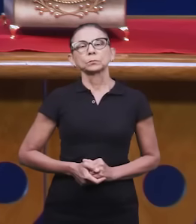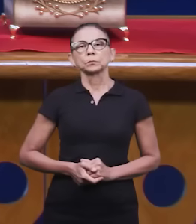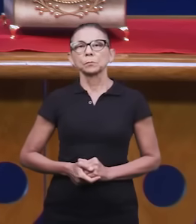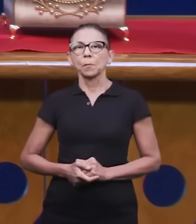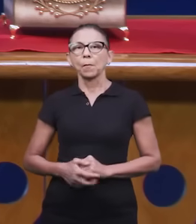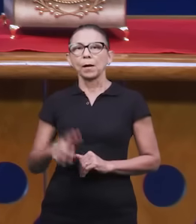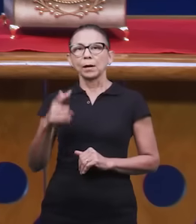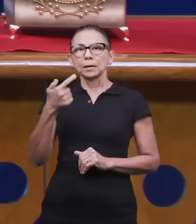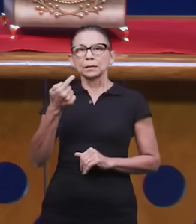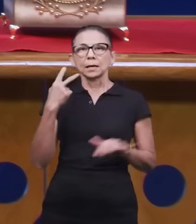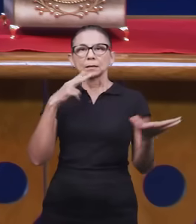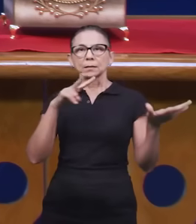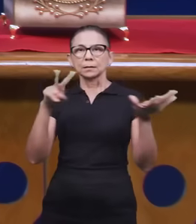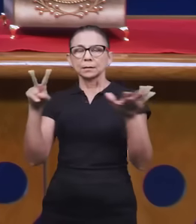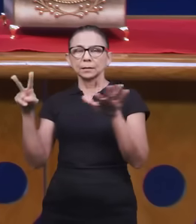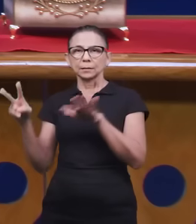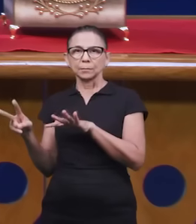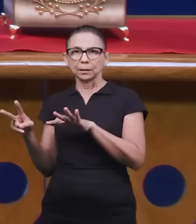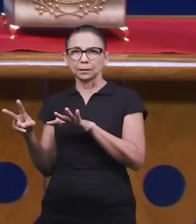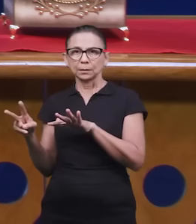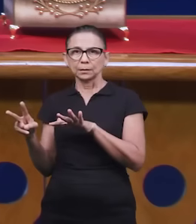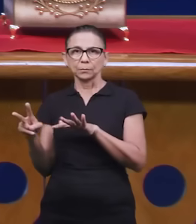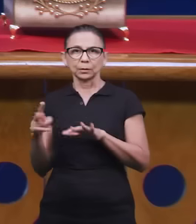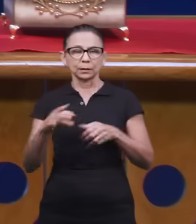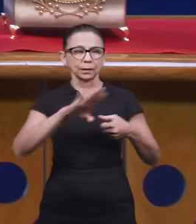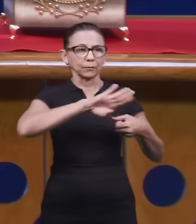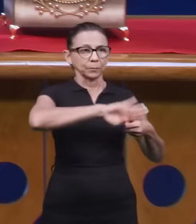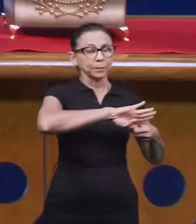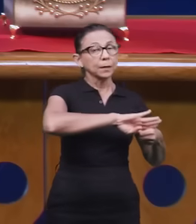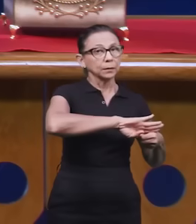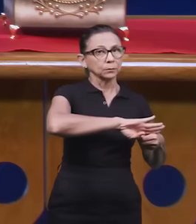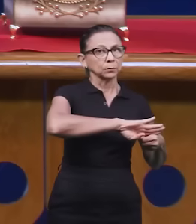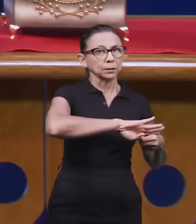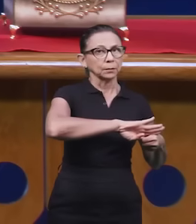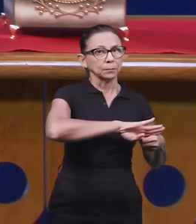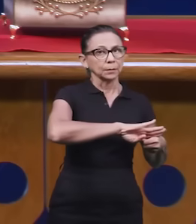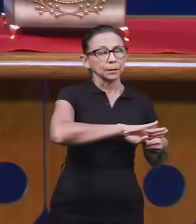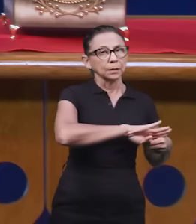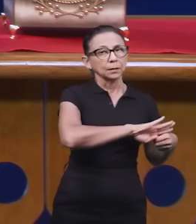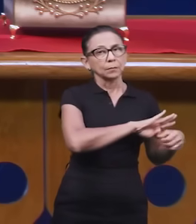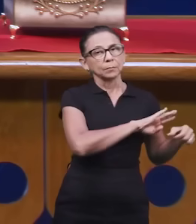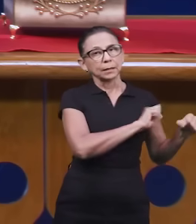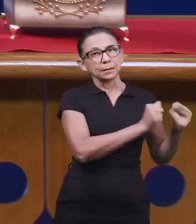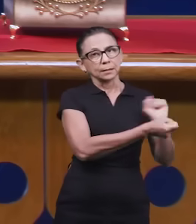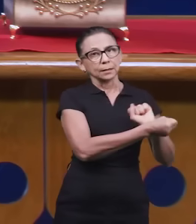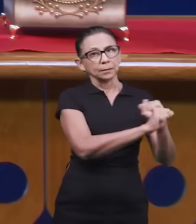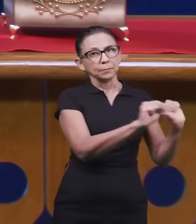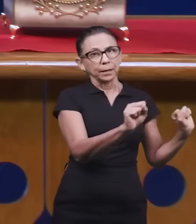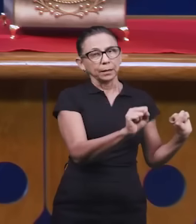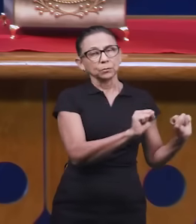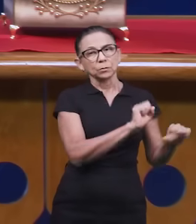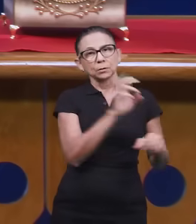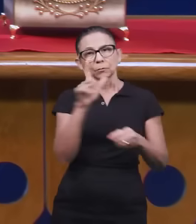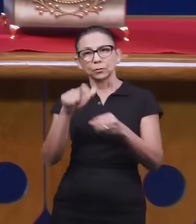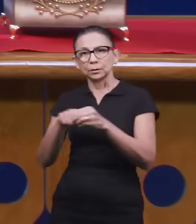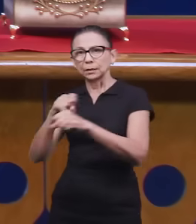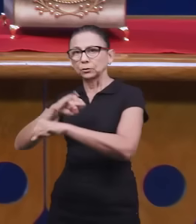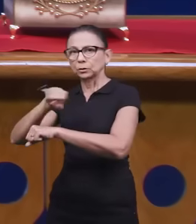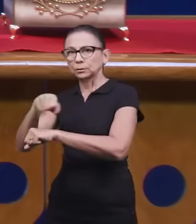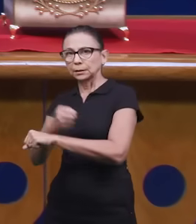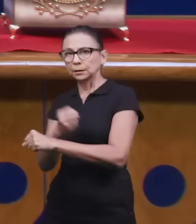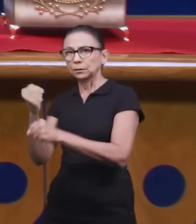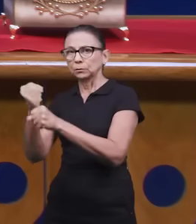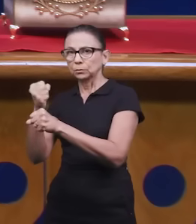cativeiro, 7 semanas de anos, 49 anos, para edificar